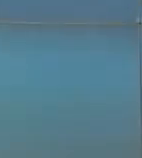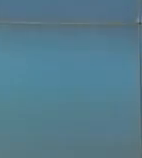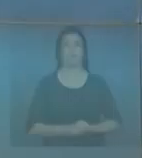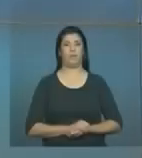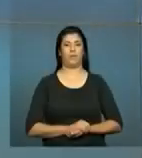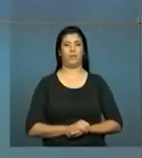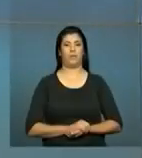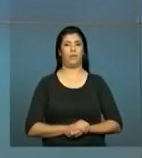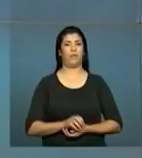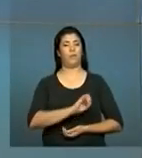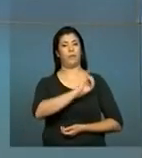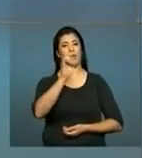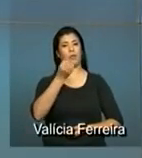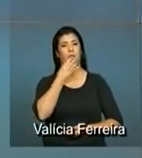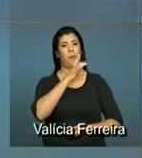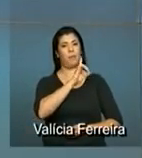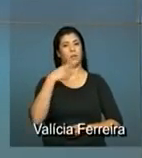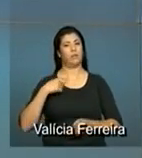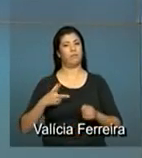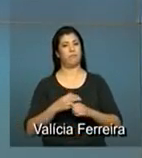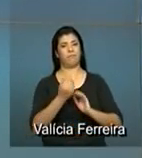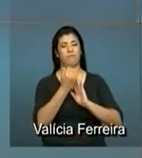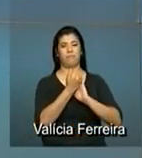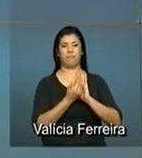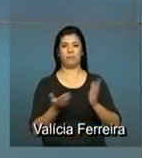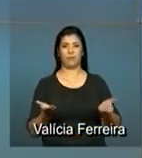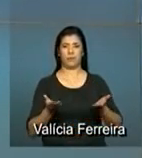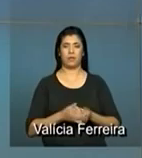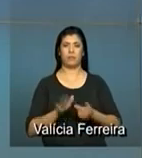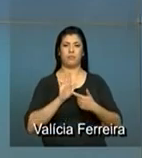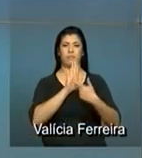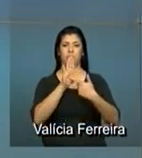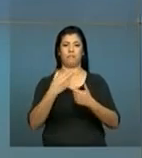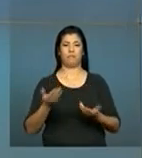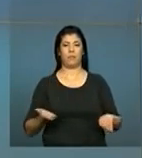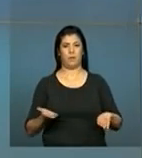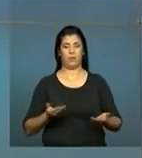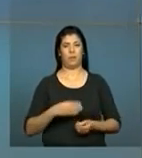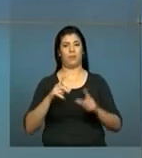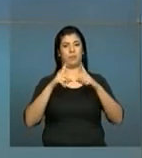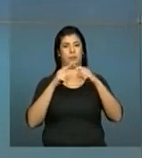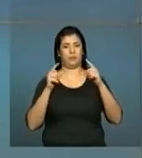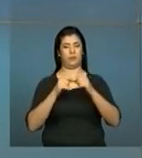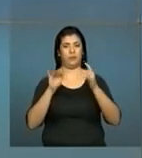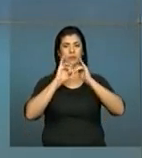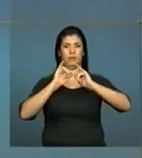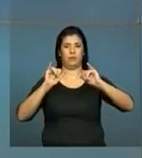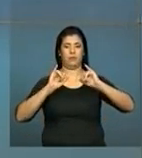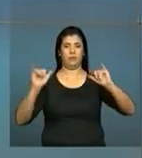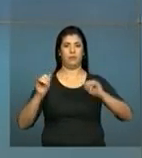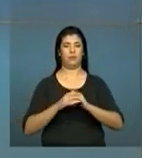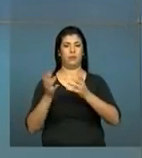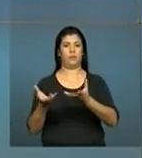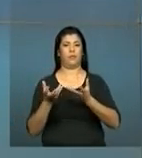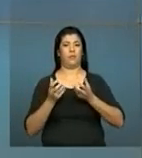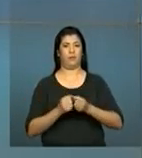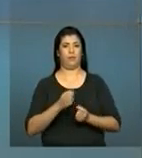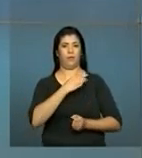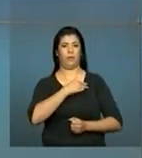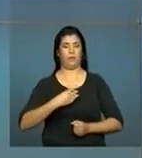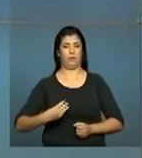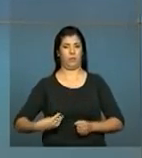Olá, bom dia. Interrompemos a nossa programação para exibir ao vivo de Brasília a transmissão do cargo